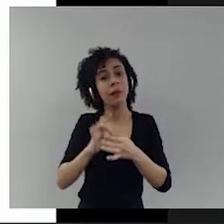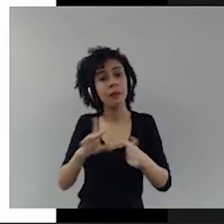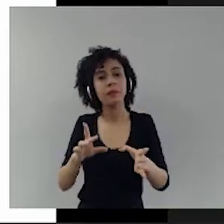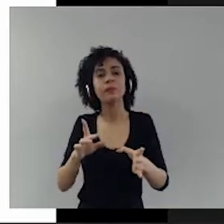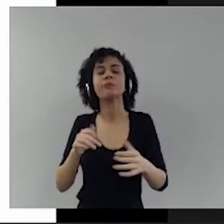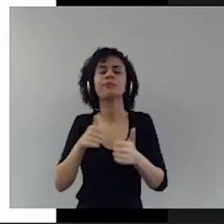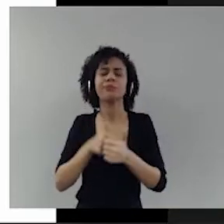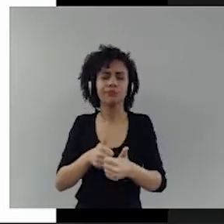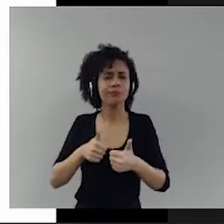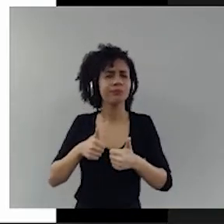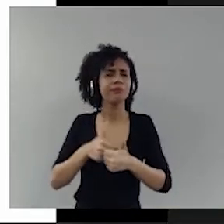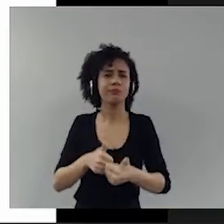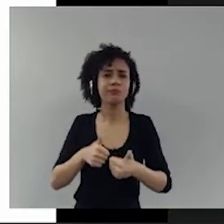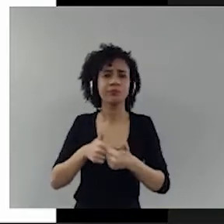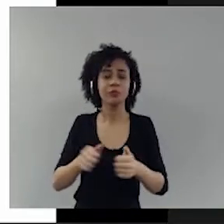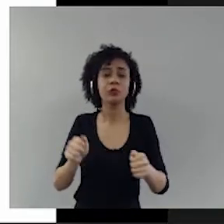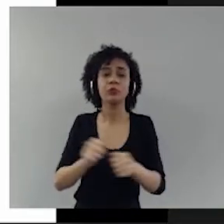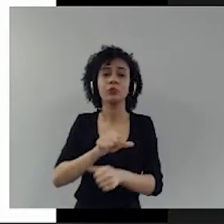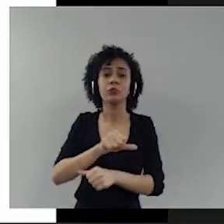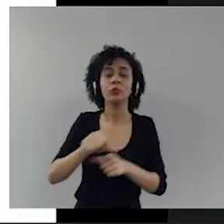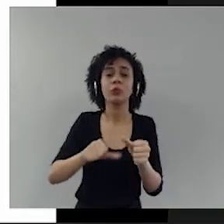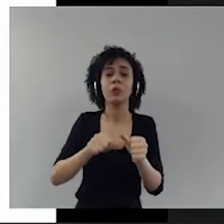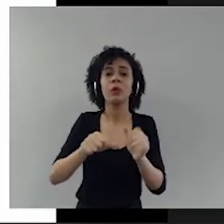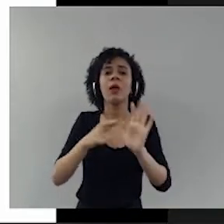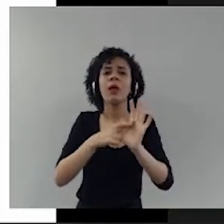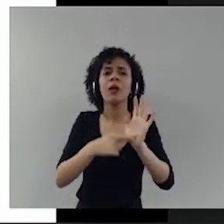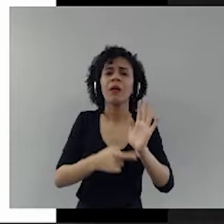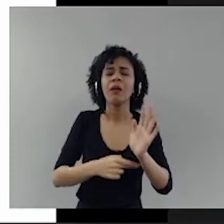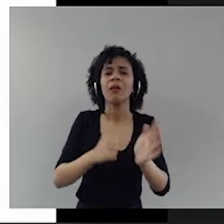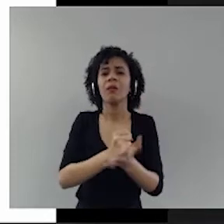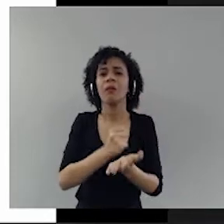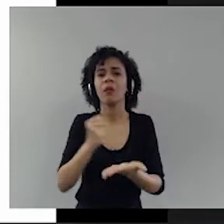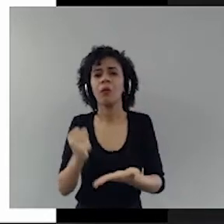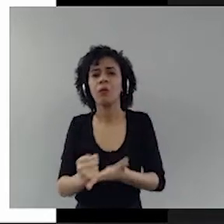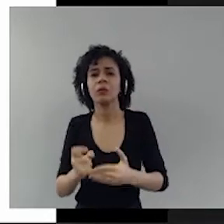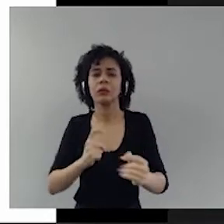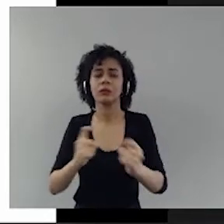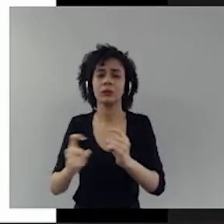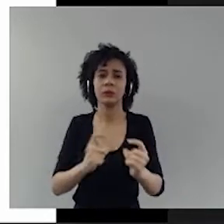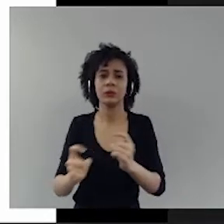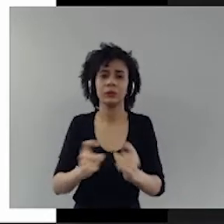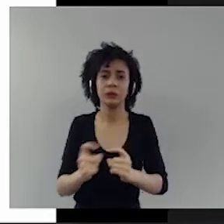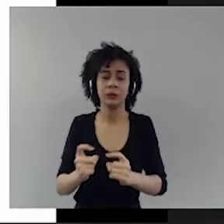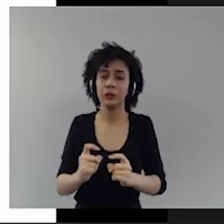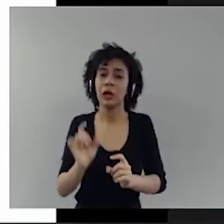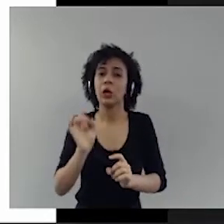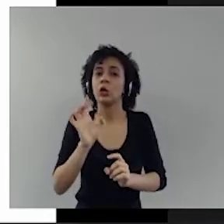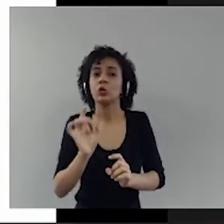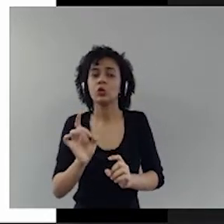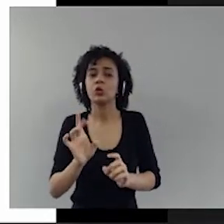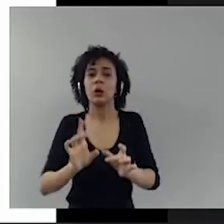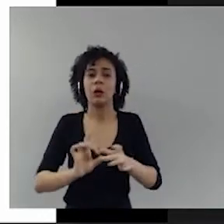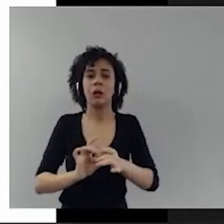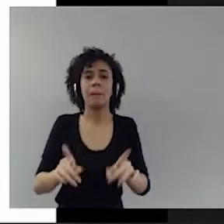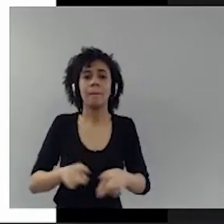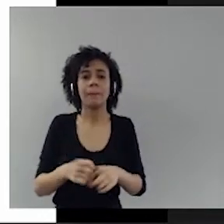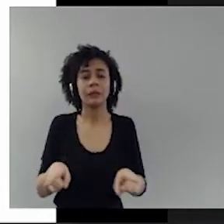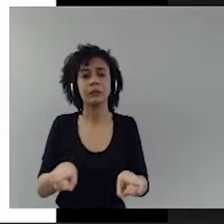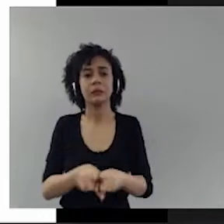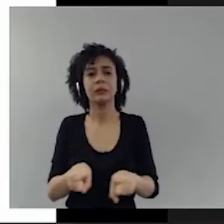inclusive com a reforma do regime contratual aplicado aos contratos administrativos ou seja não só as licitações